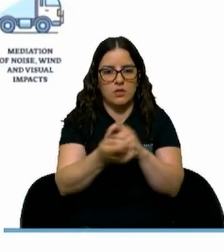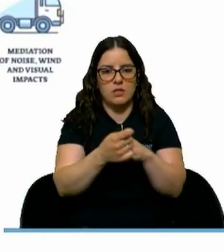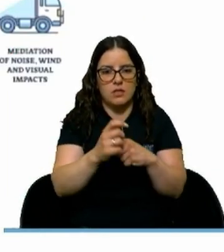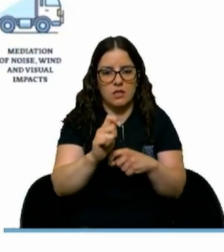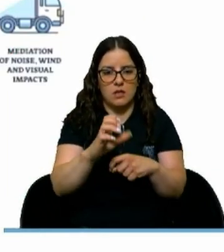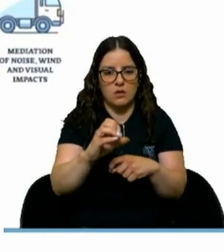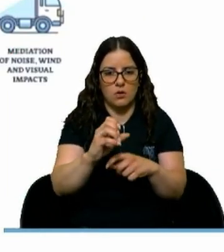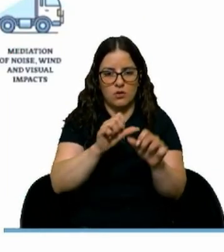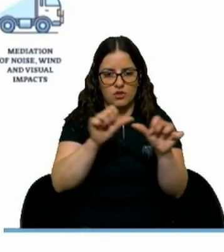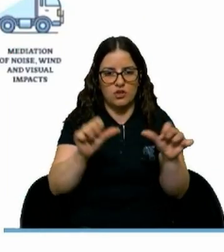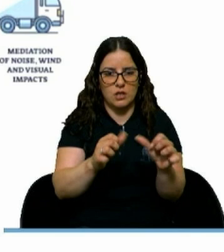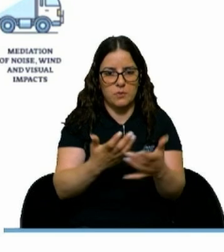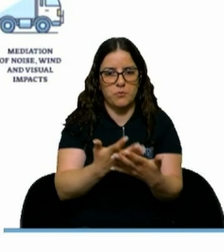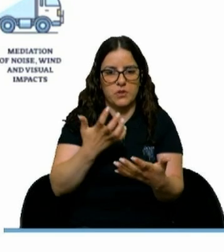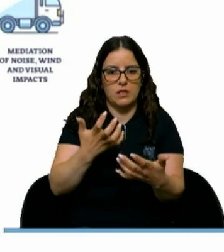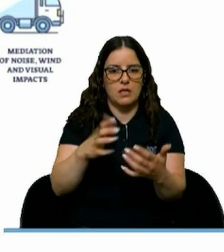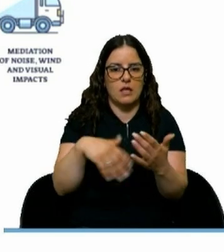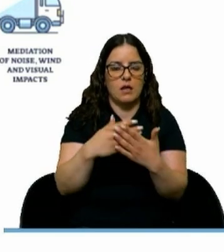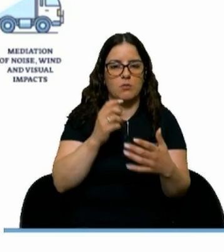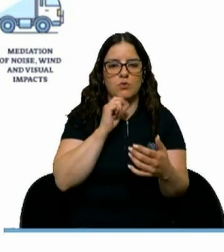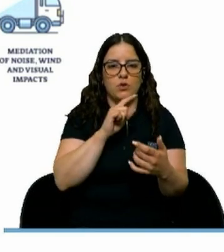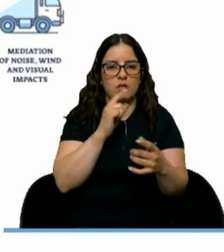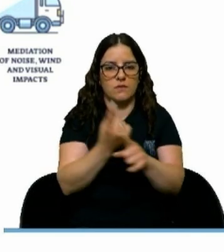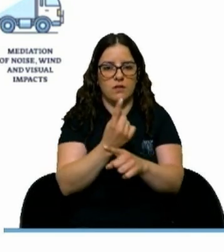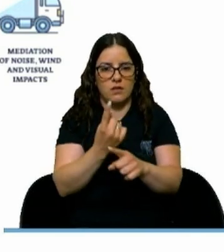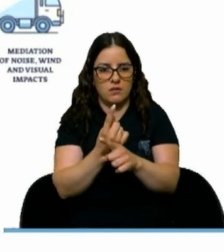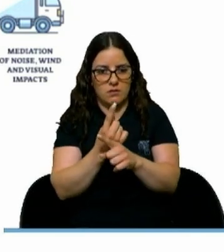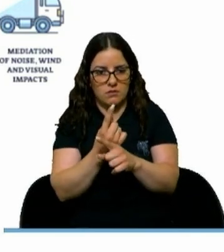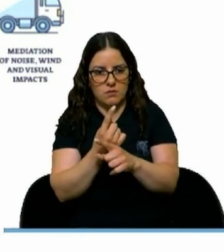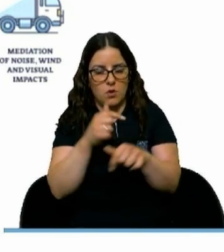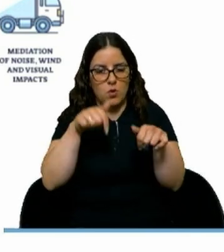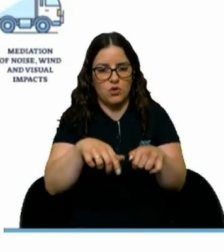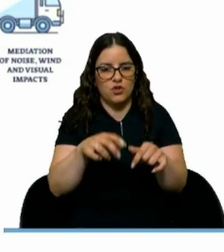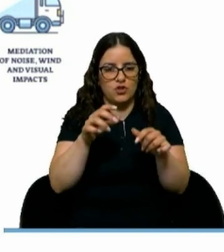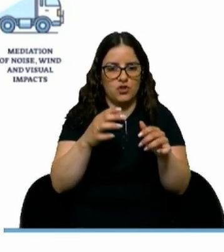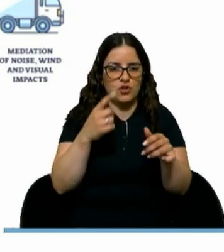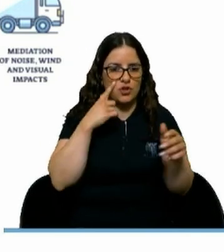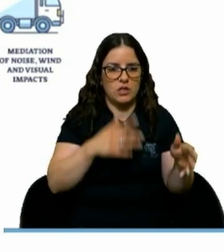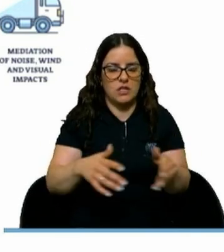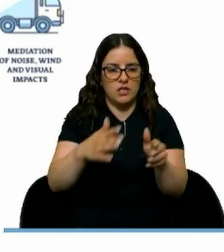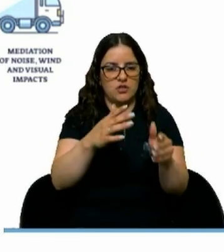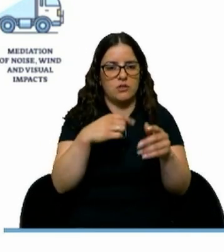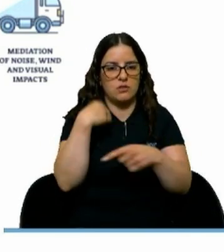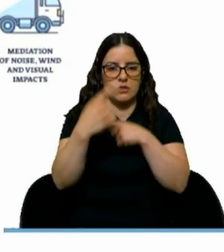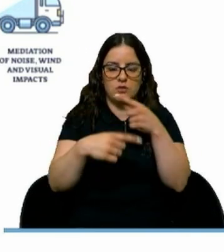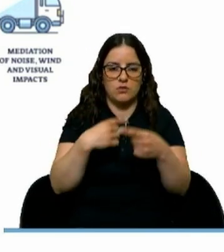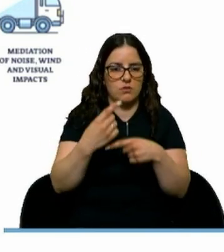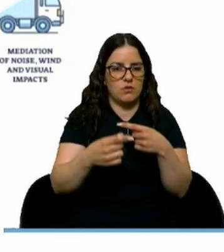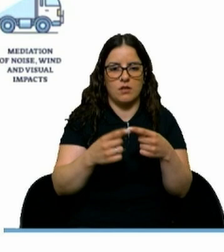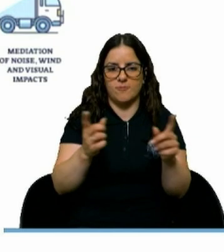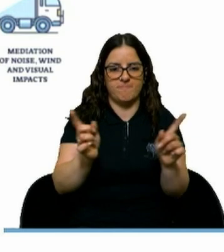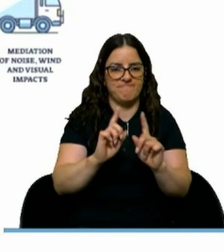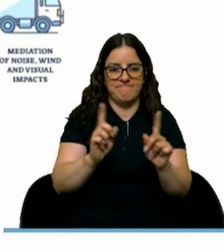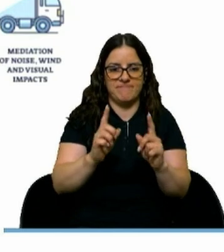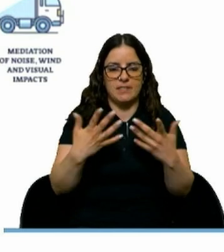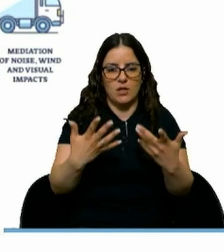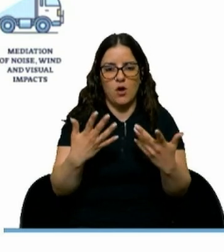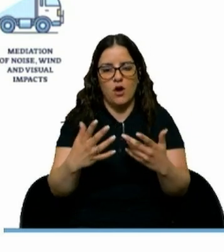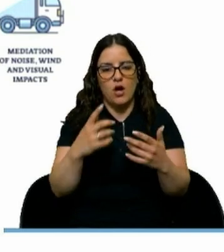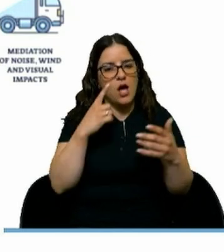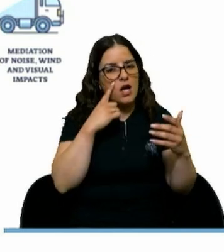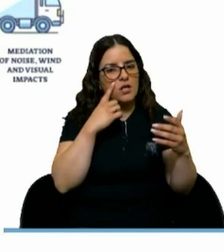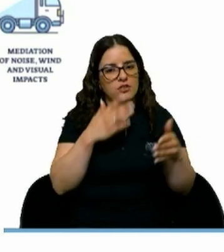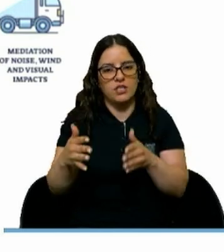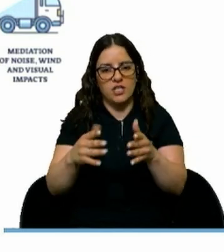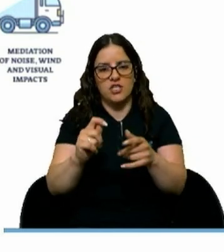imensas oportunidades. Isto funciona com ecossistemas. Portanto, hoje a estratégia já não é a estratégia tradicional, é a estratégia de ecossistemas, e é isto que eu ensino na